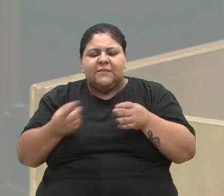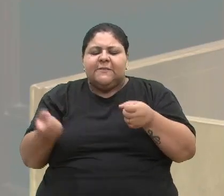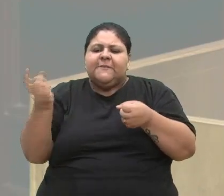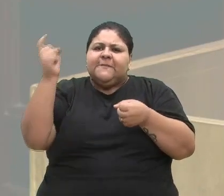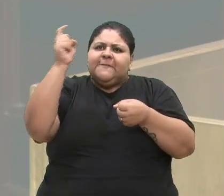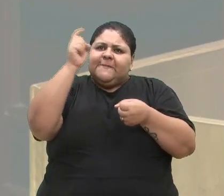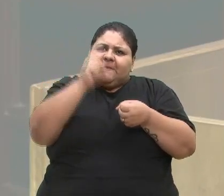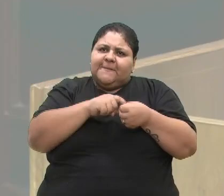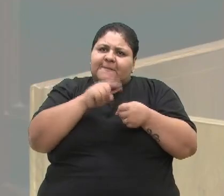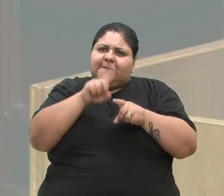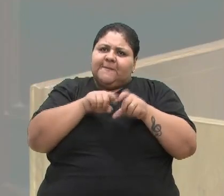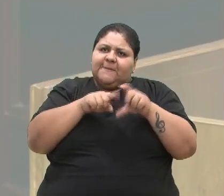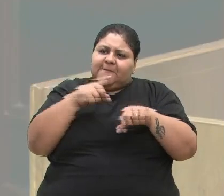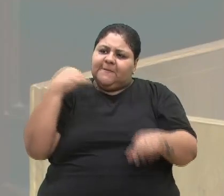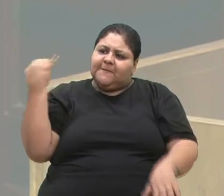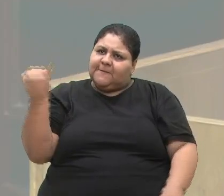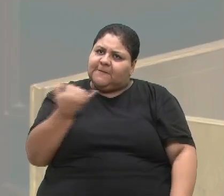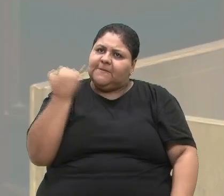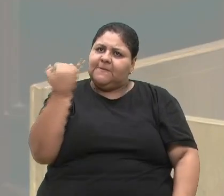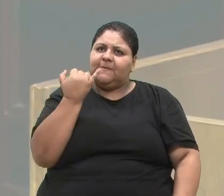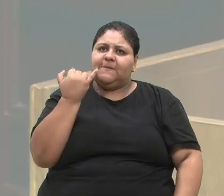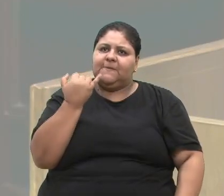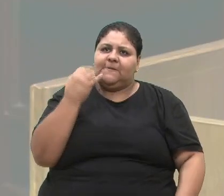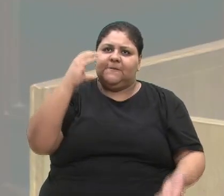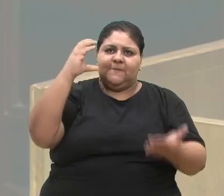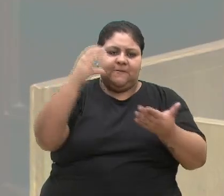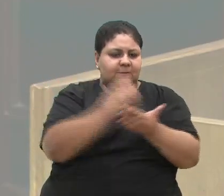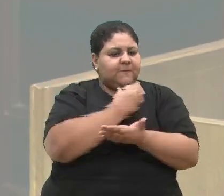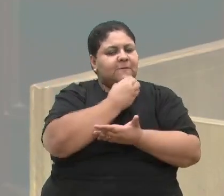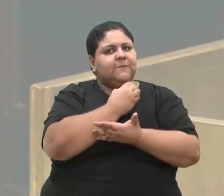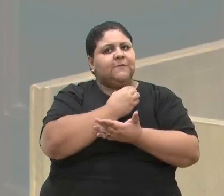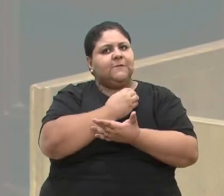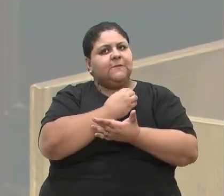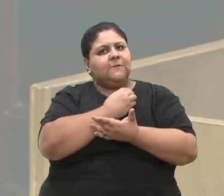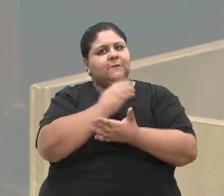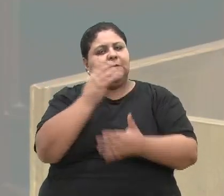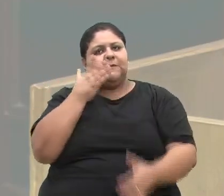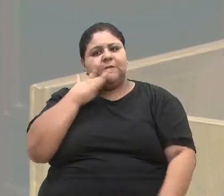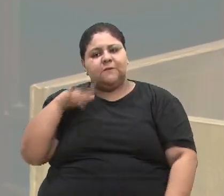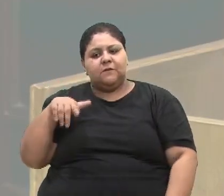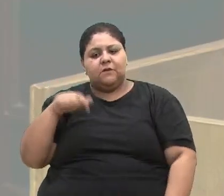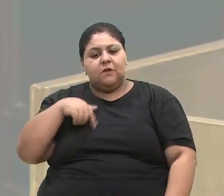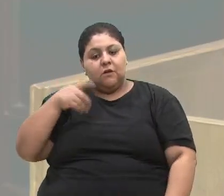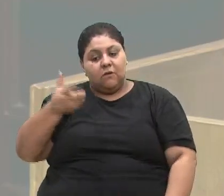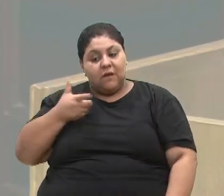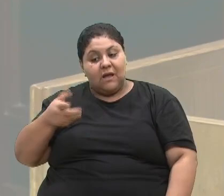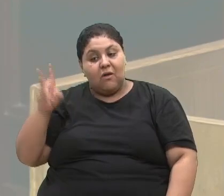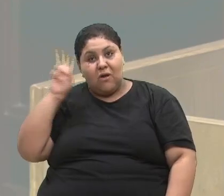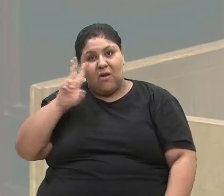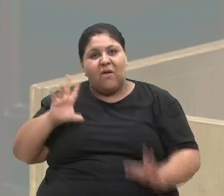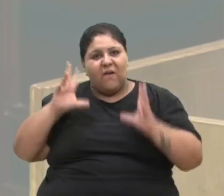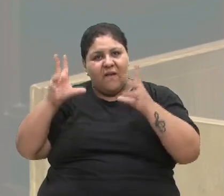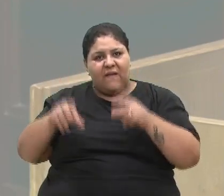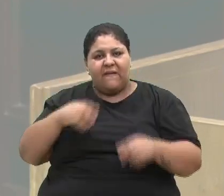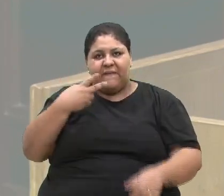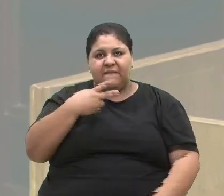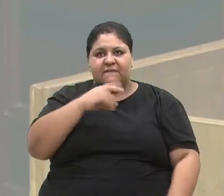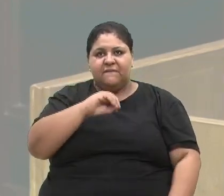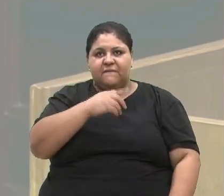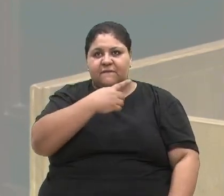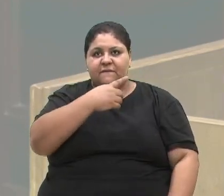instrumento importante para a caderneta da criança. Eu quero lembrar a todos que em